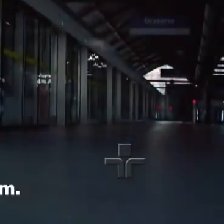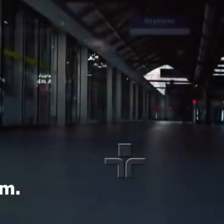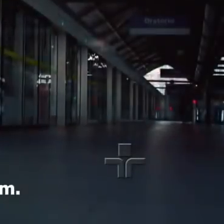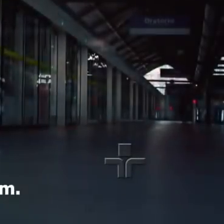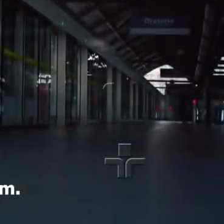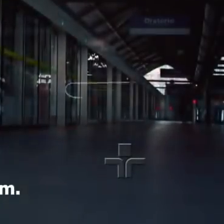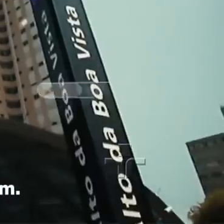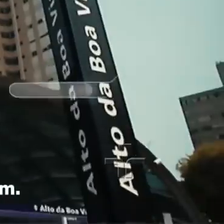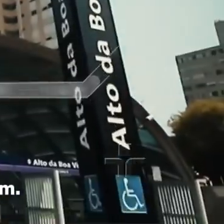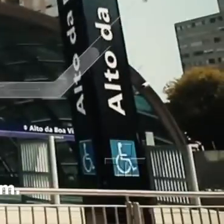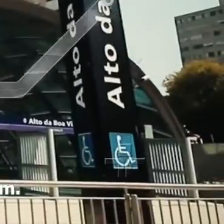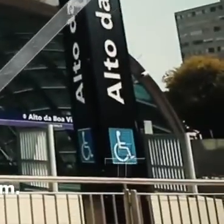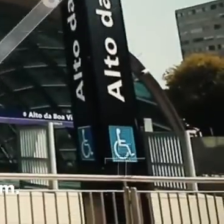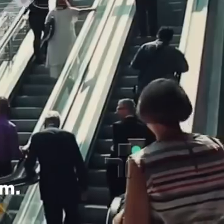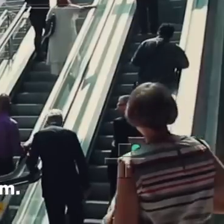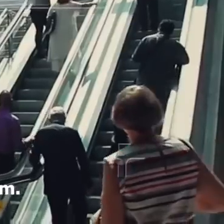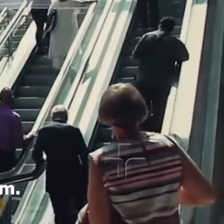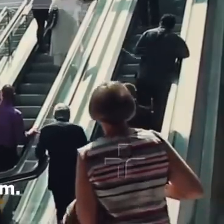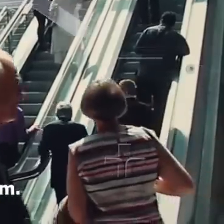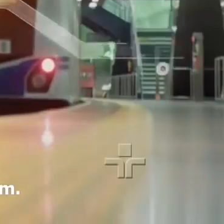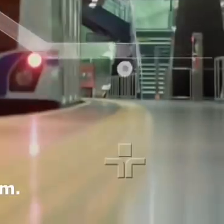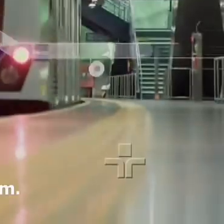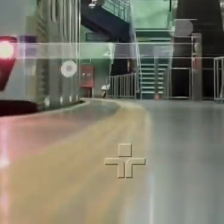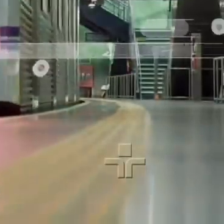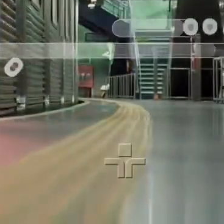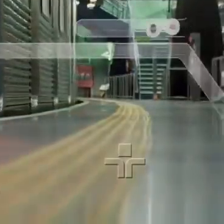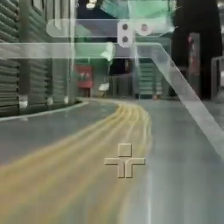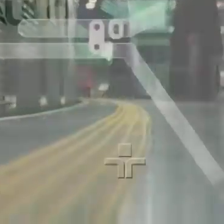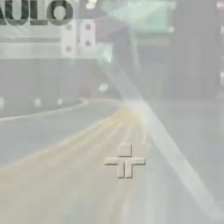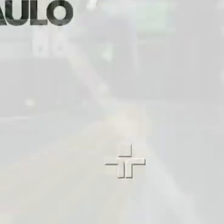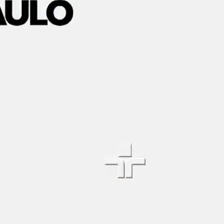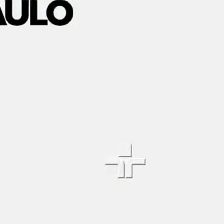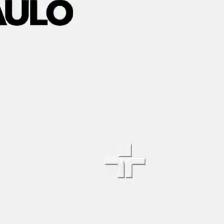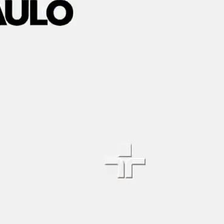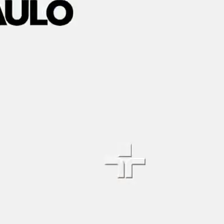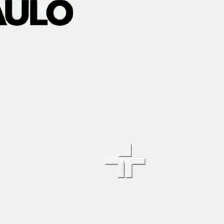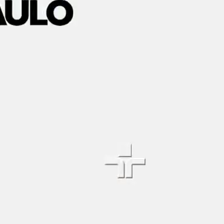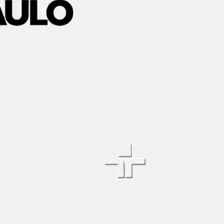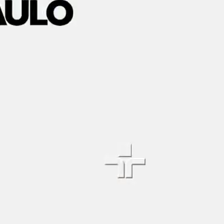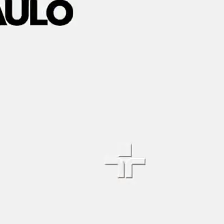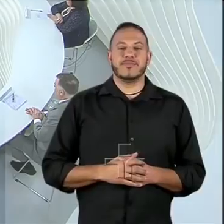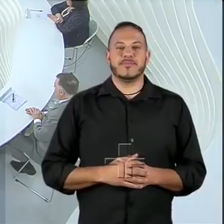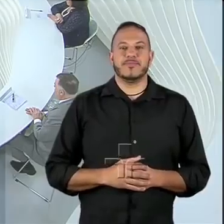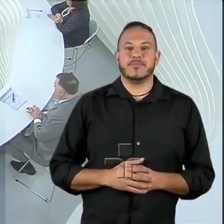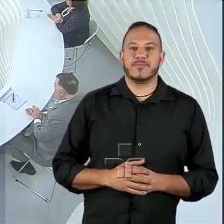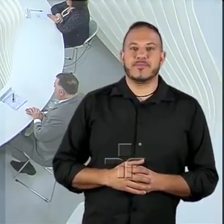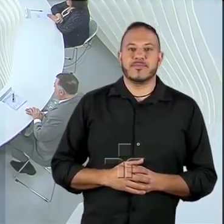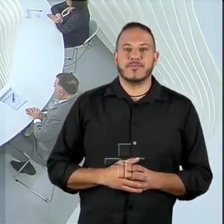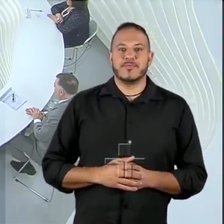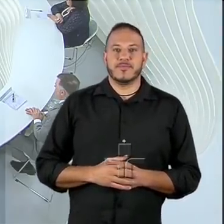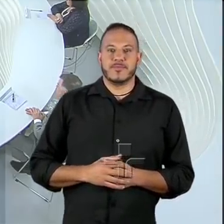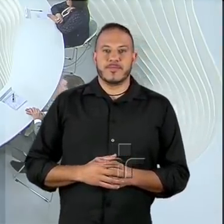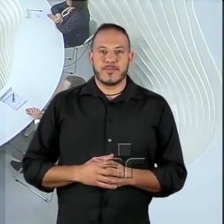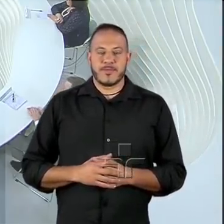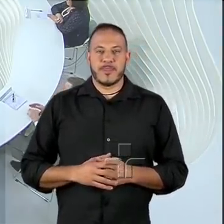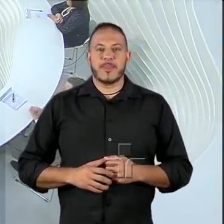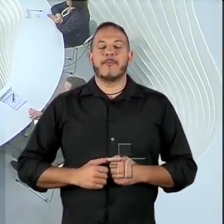Paulo. Há 50 anos, nossas histórias se conectam. Governo do Estado de São Paulo.